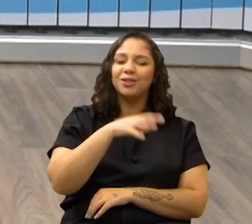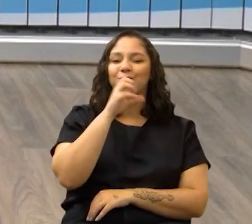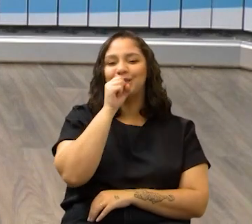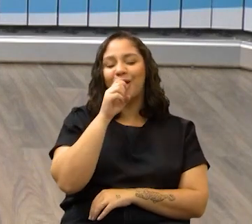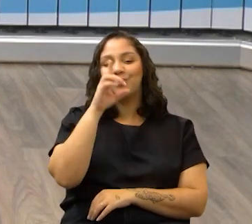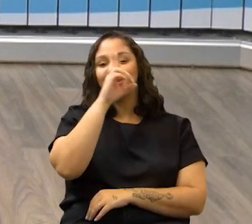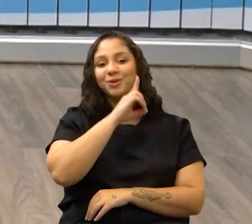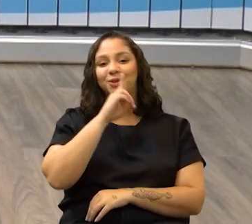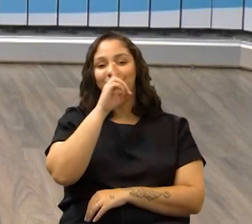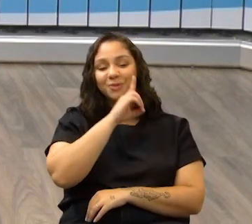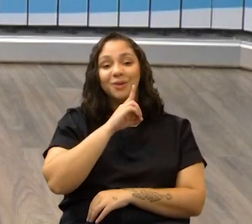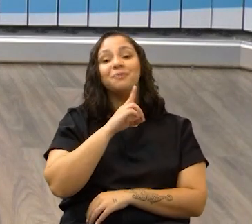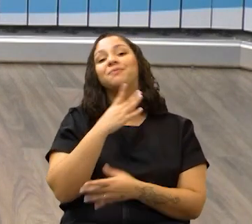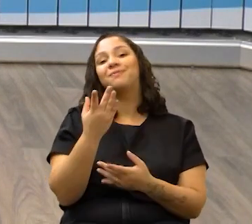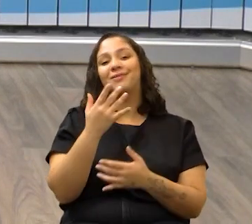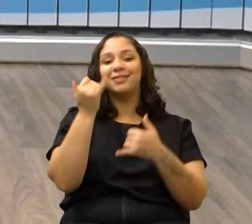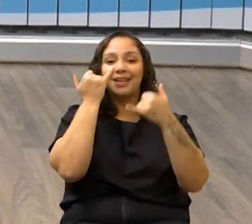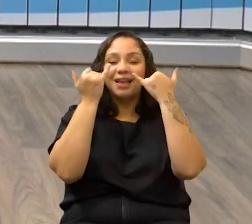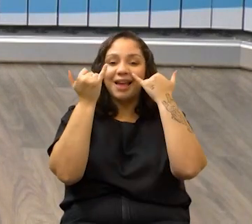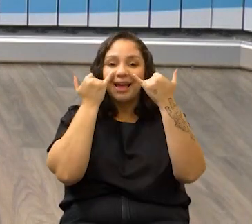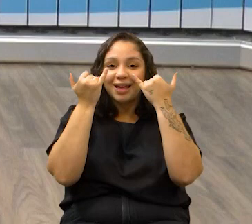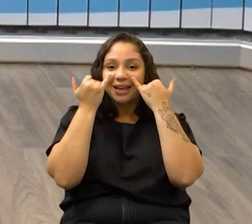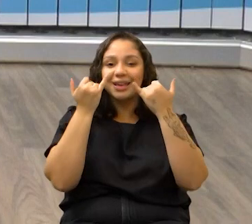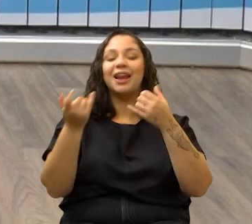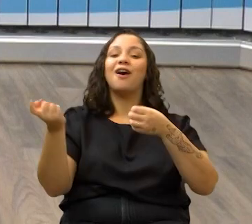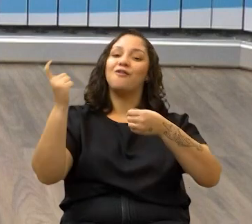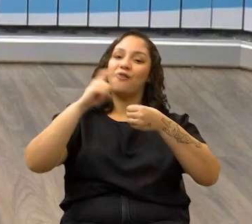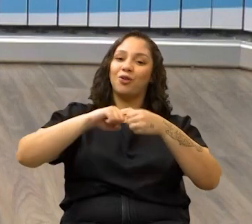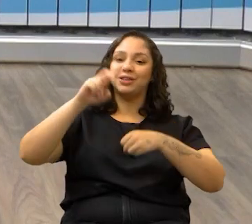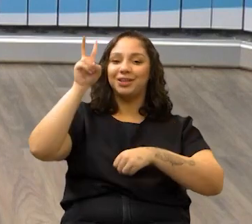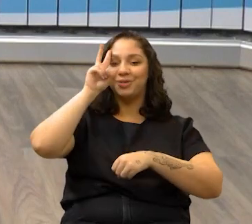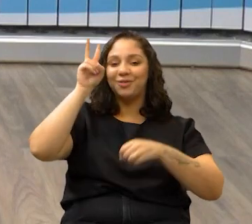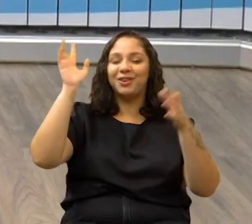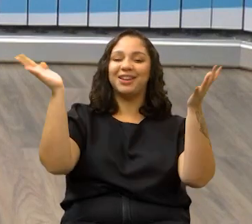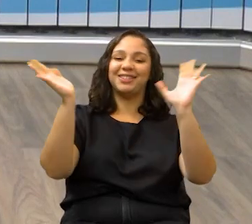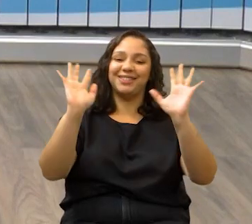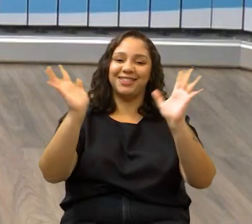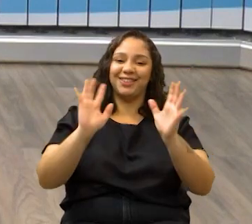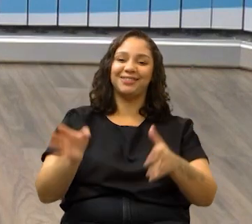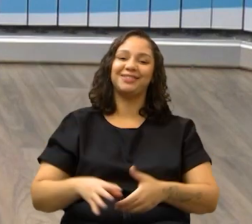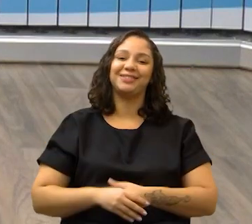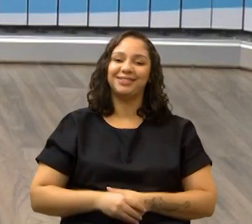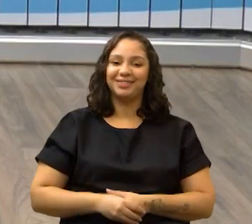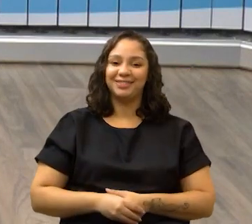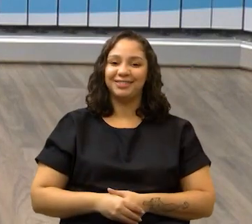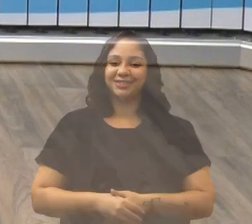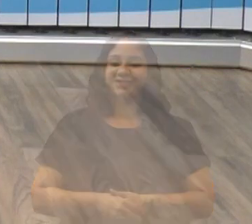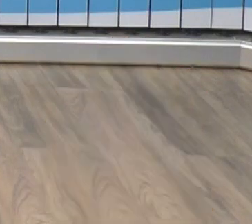de semana e o Câmara Notícia retorna na segunda-feira. Até lá. Tchau, tchau.